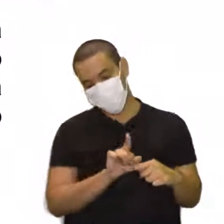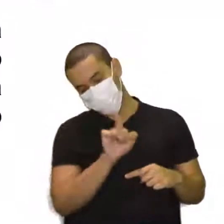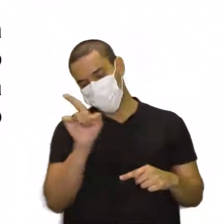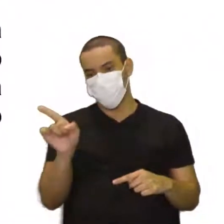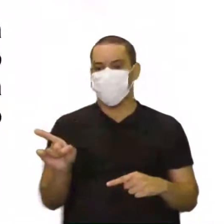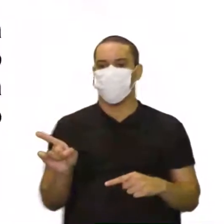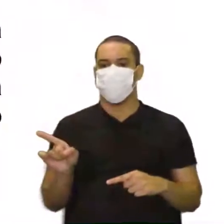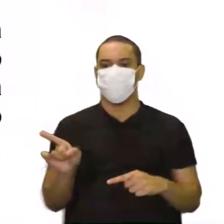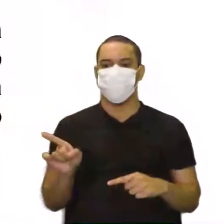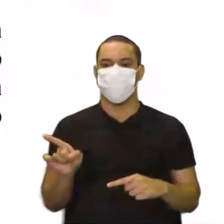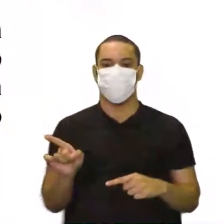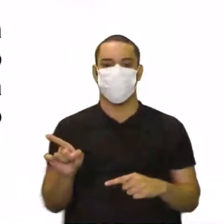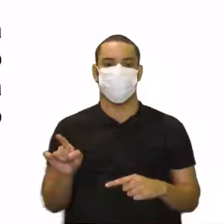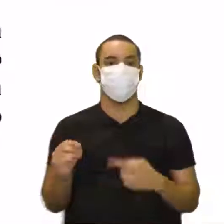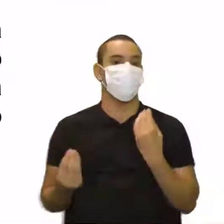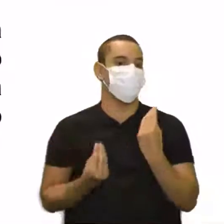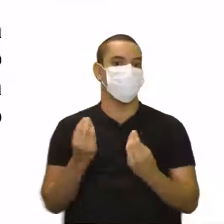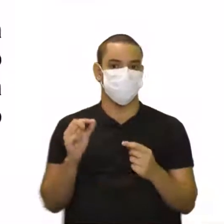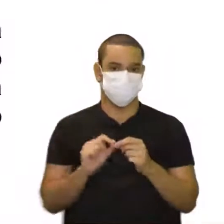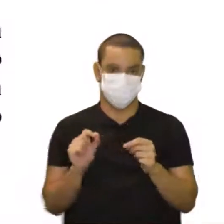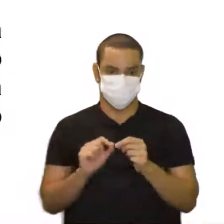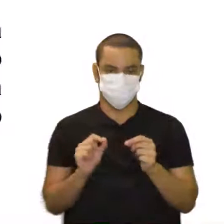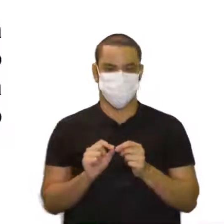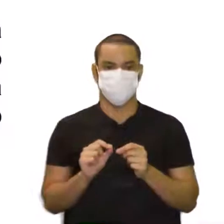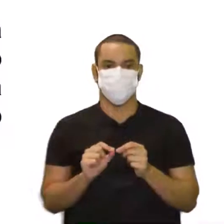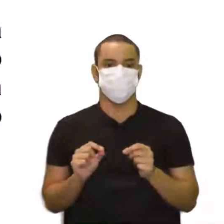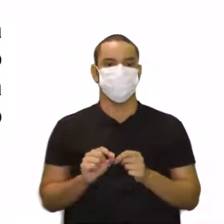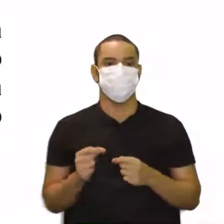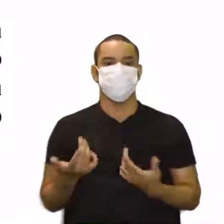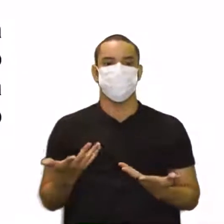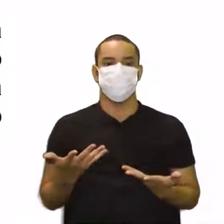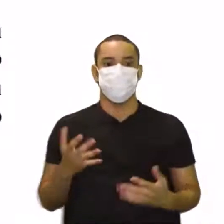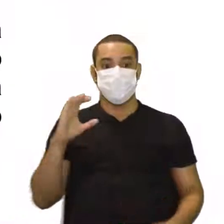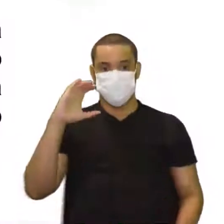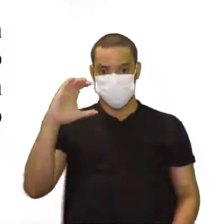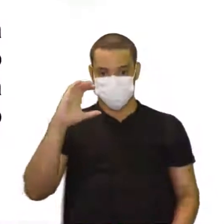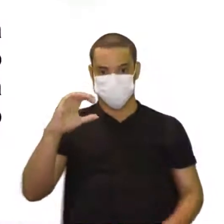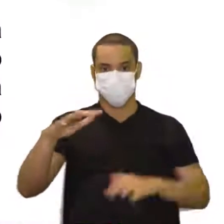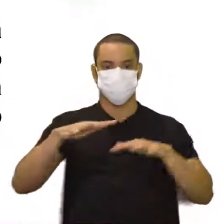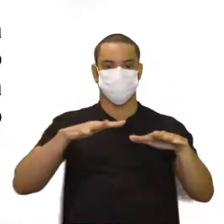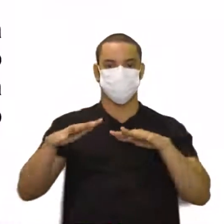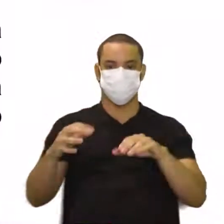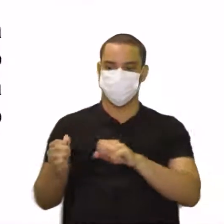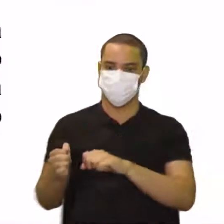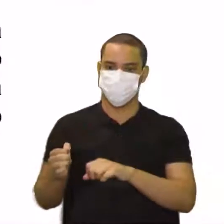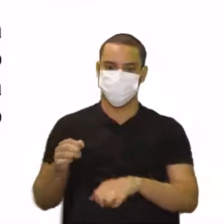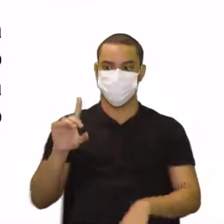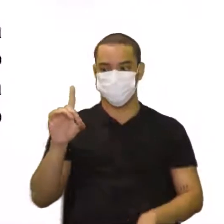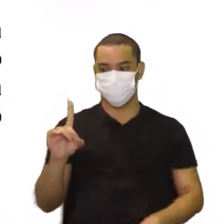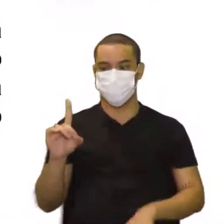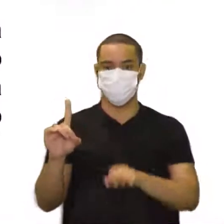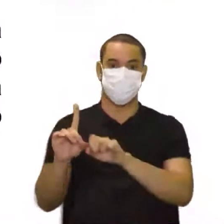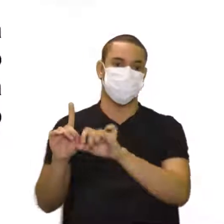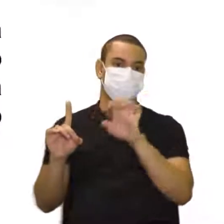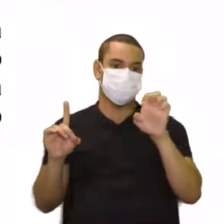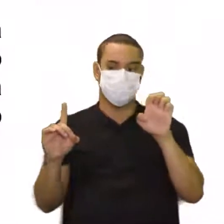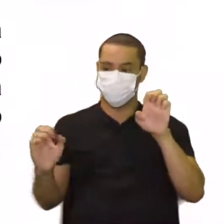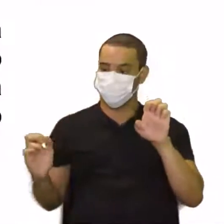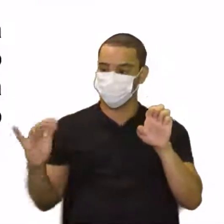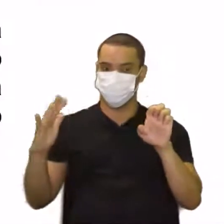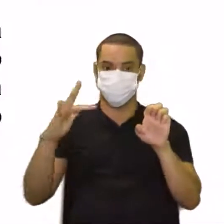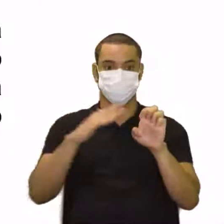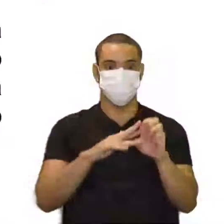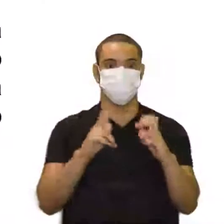C, movendo o ímã da direita para a esquerda com polaridade da figura